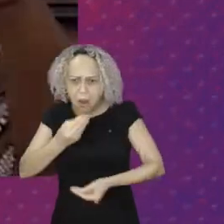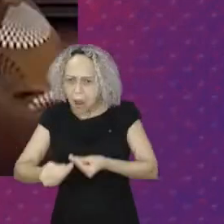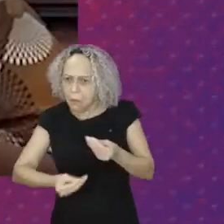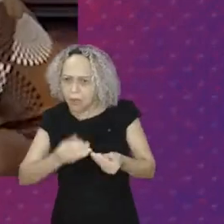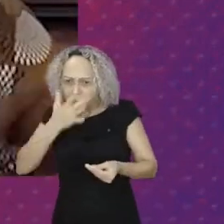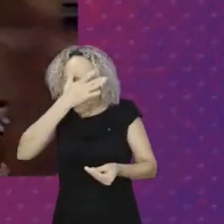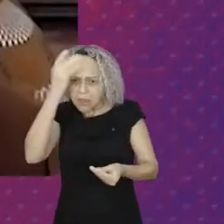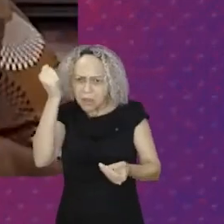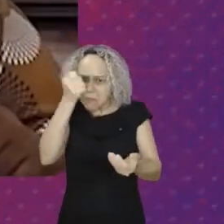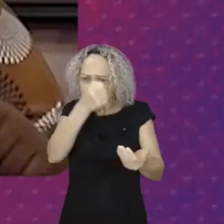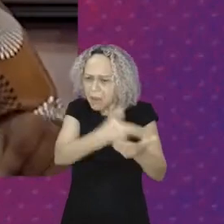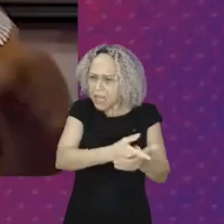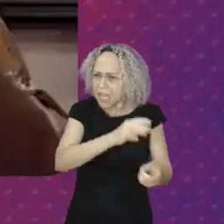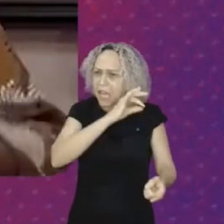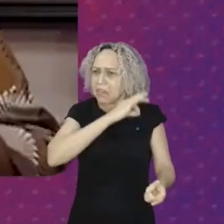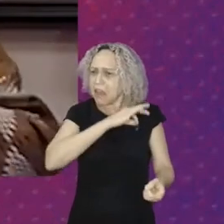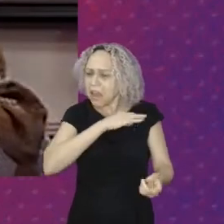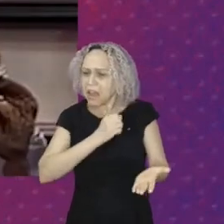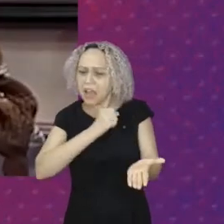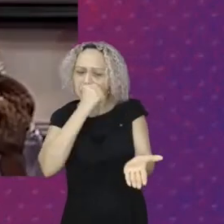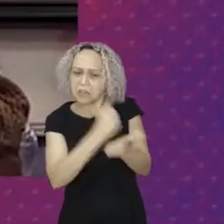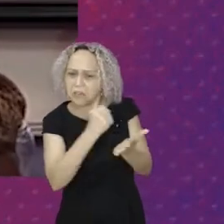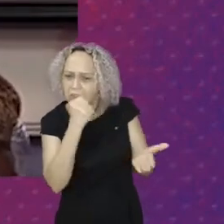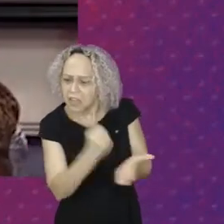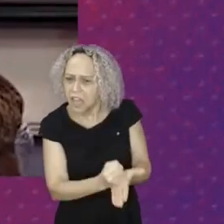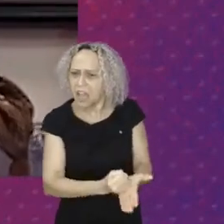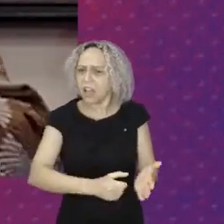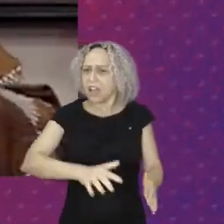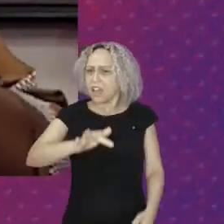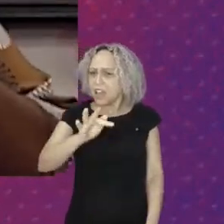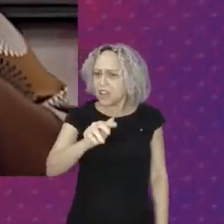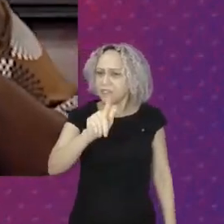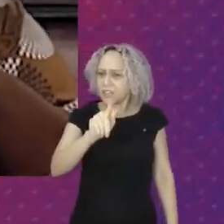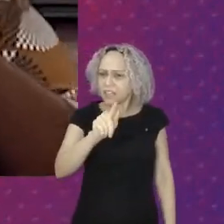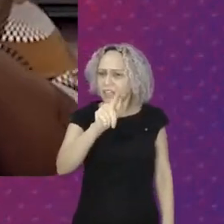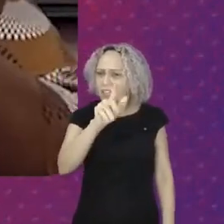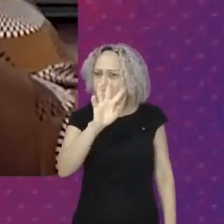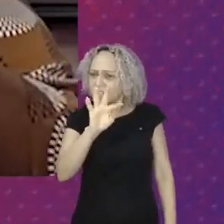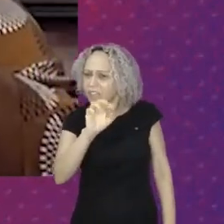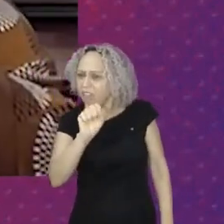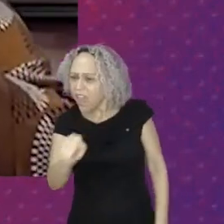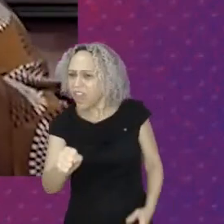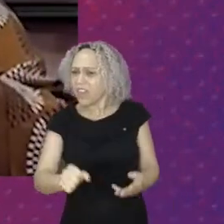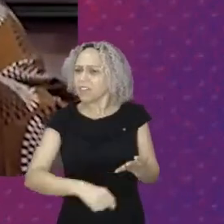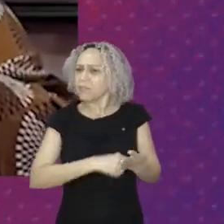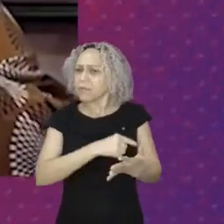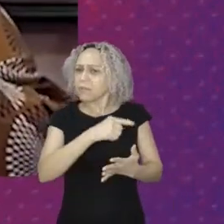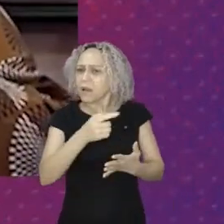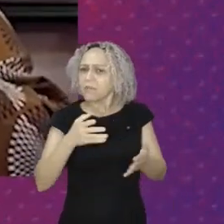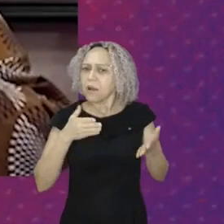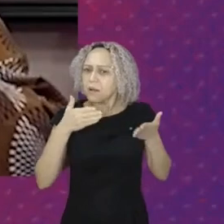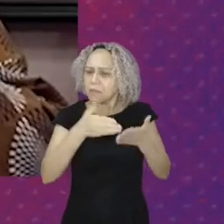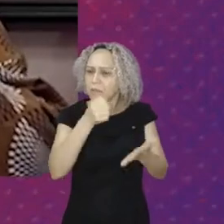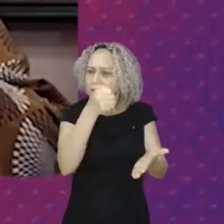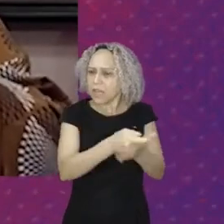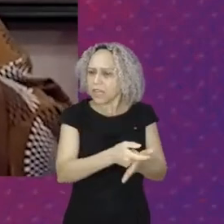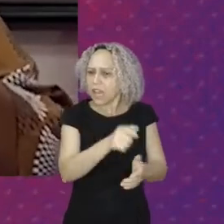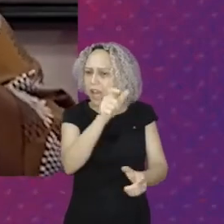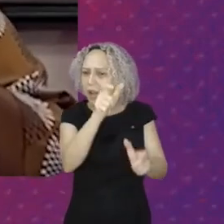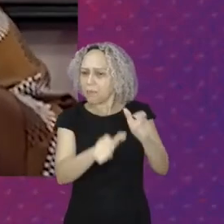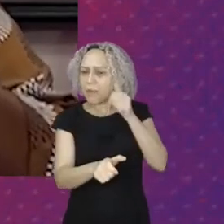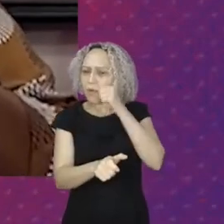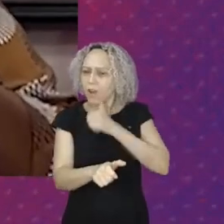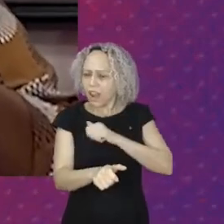O trabalho do cuidado, da economia do cuidado, que estava no Enem, né? Ele é um trabalho que ele sempre foi relegado